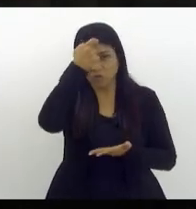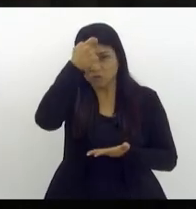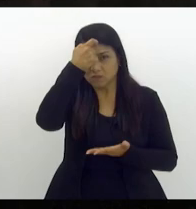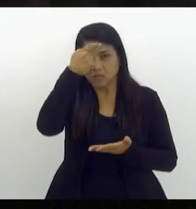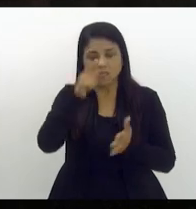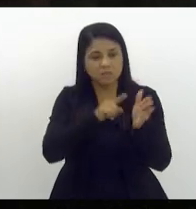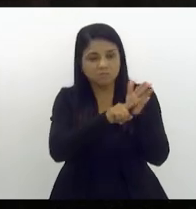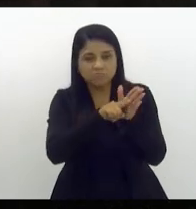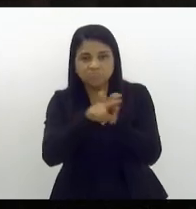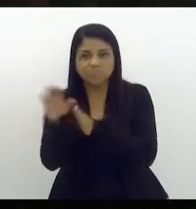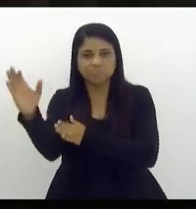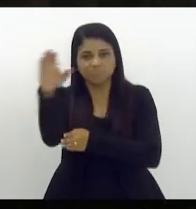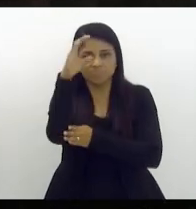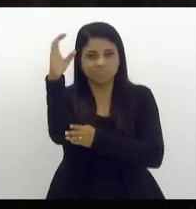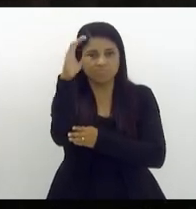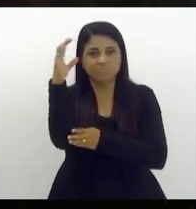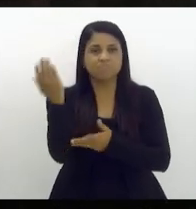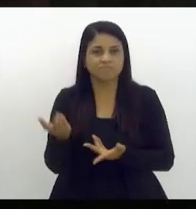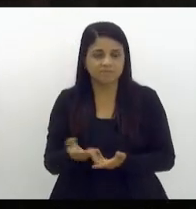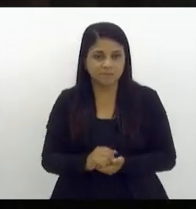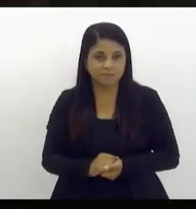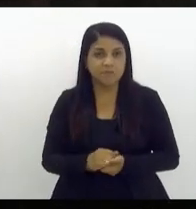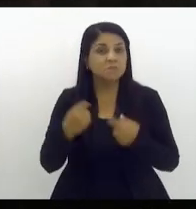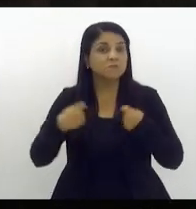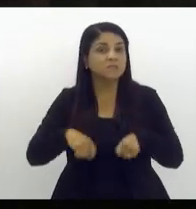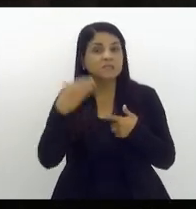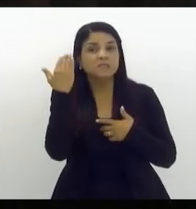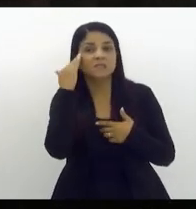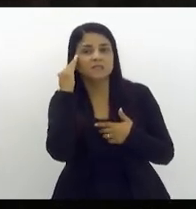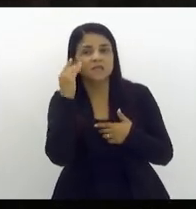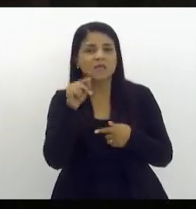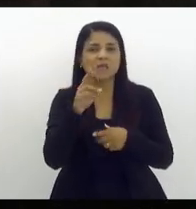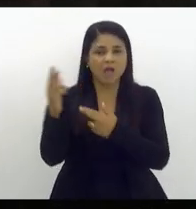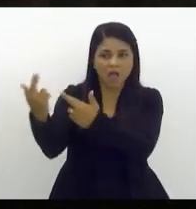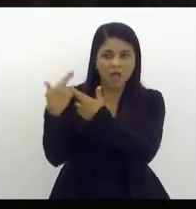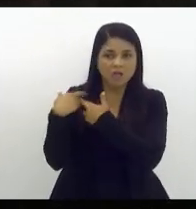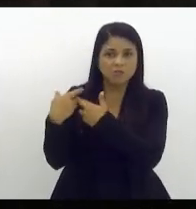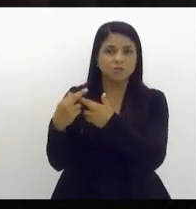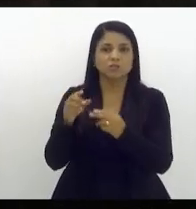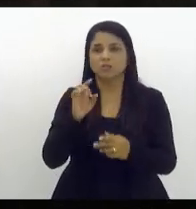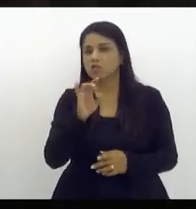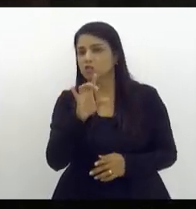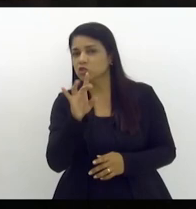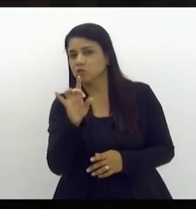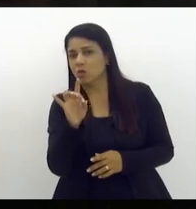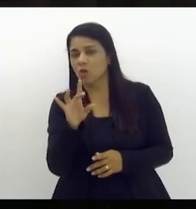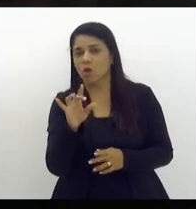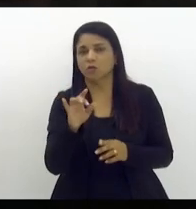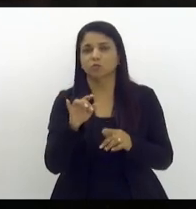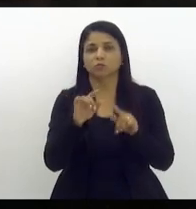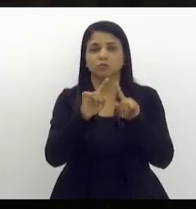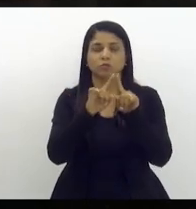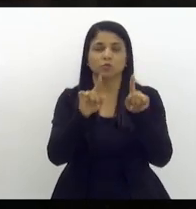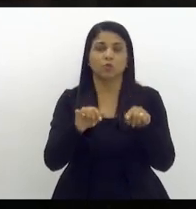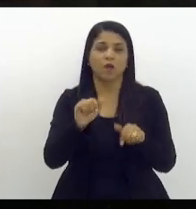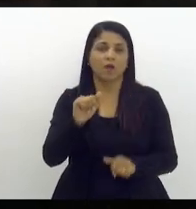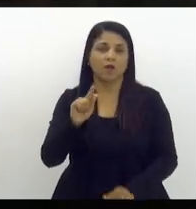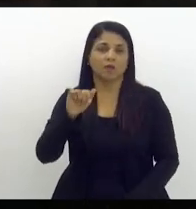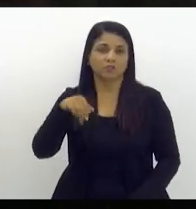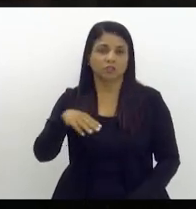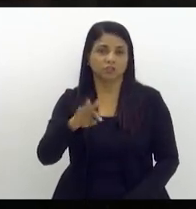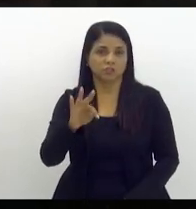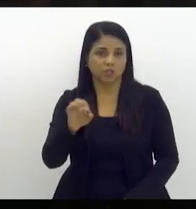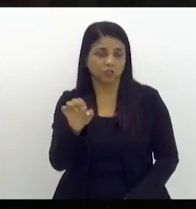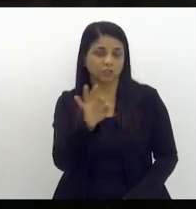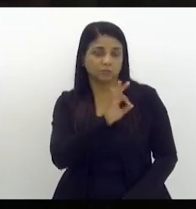produção científica. Então, assim, a gente tem que entender que a responsabilidade também não deve ser apenas do agente na ponta sobre